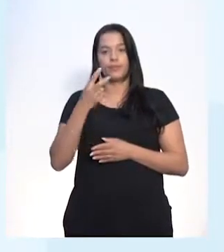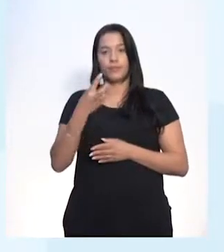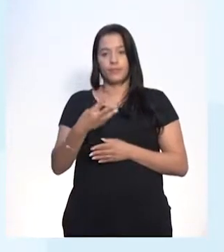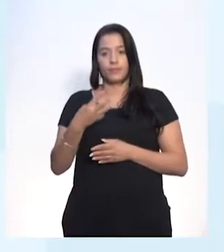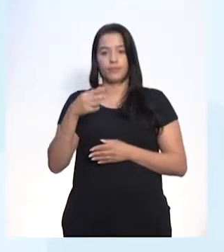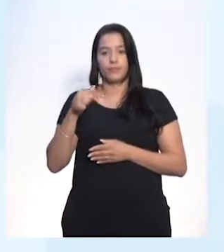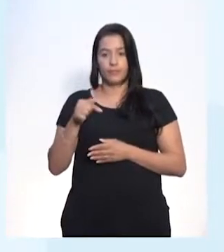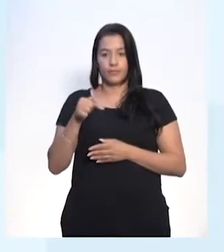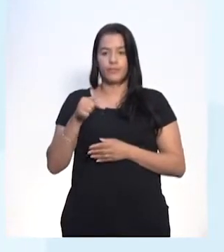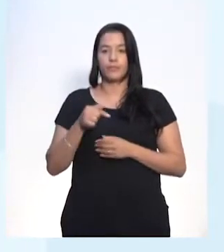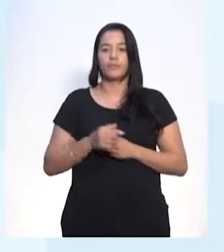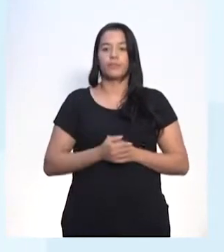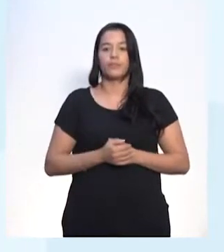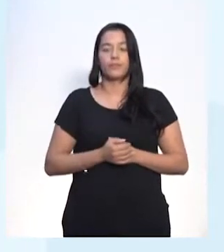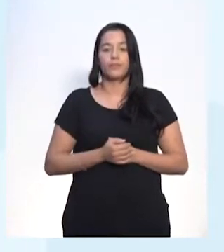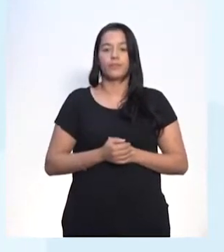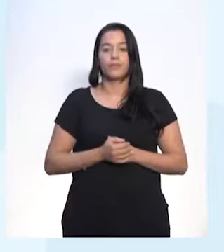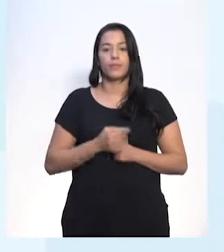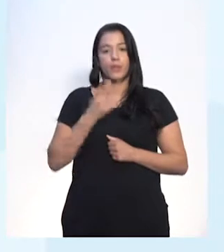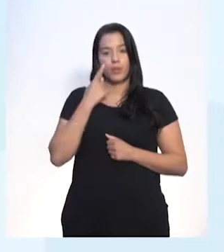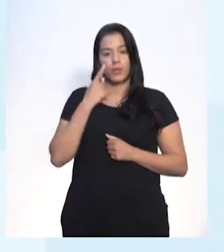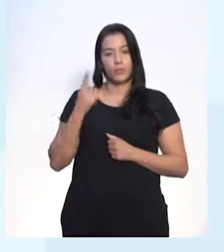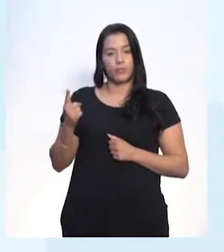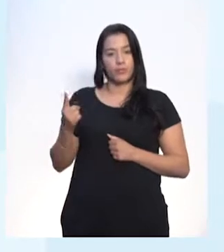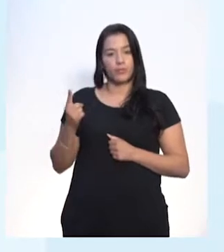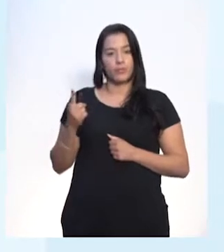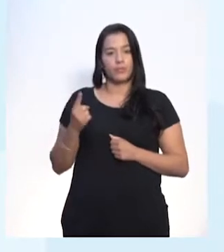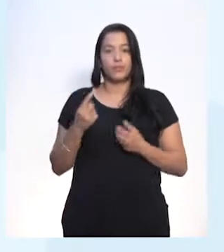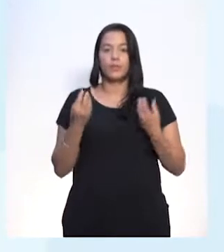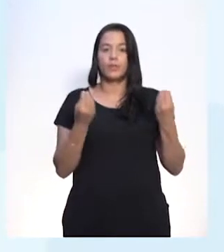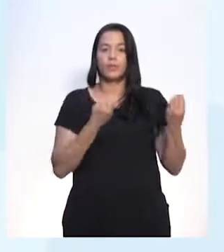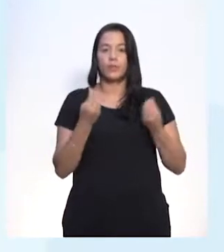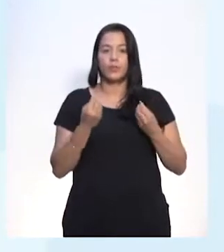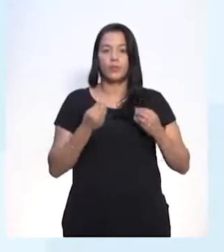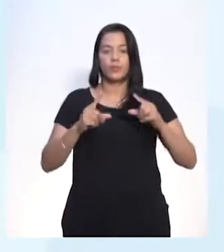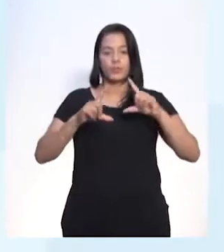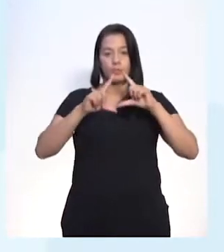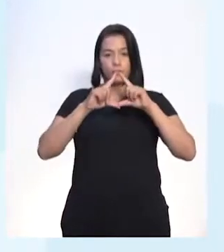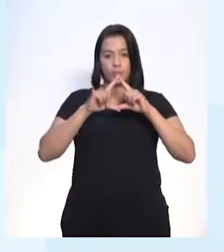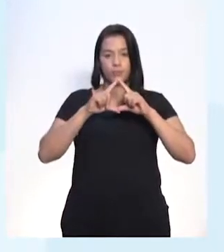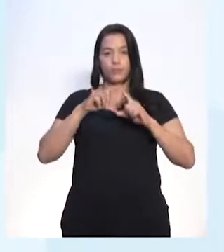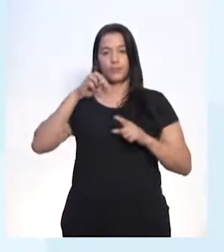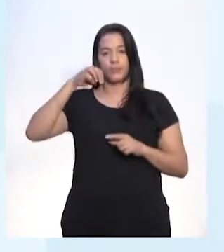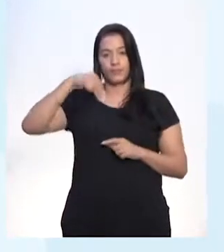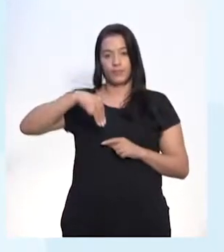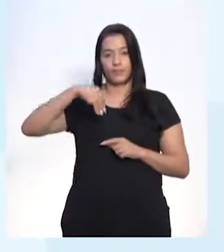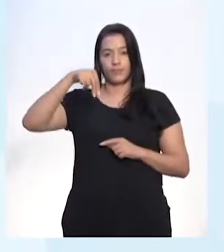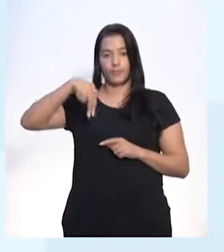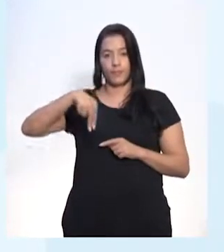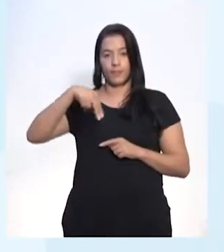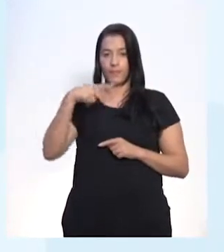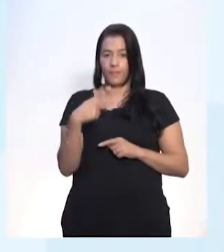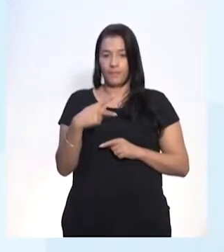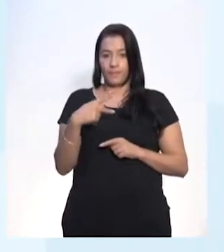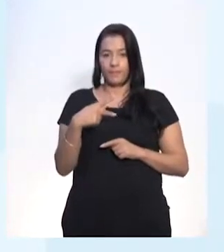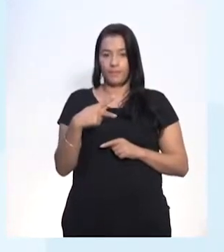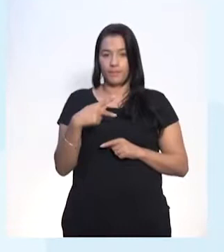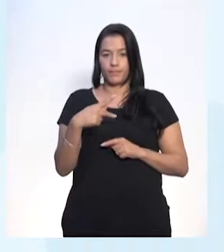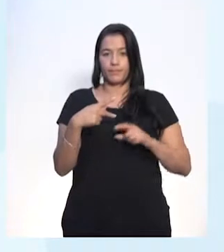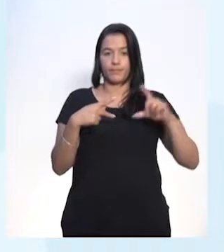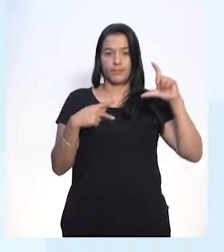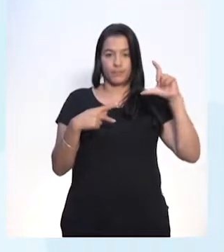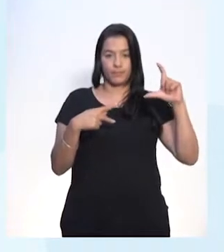e 37. Observe, como os triângulos MNP, que é o